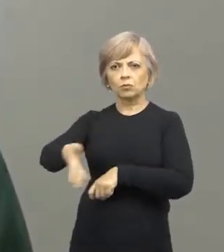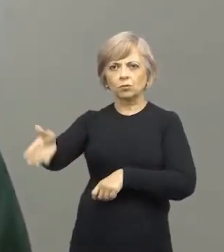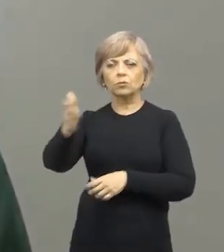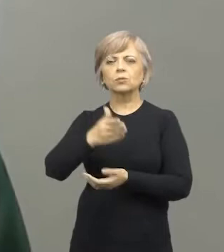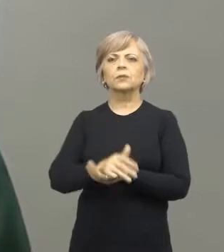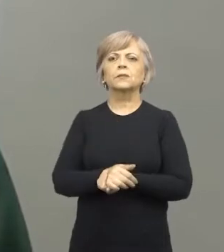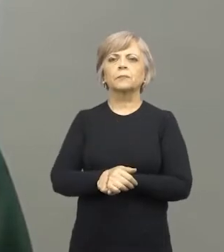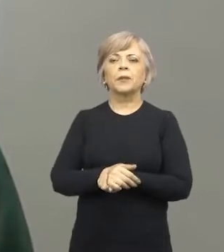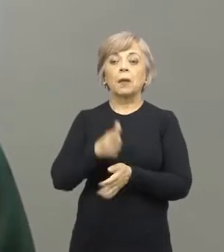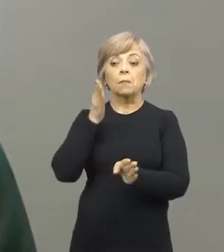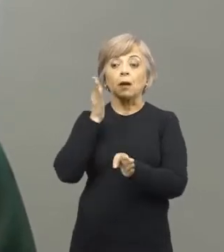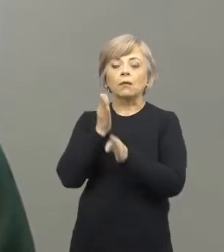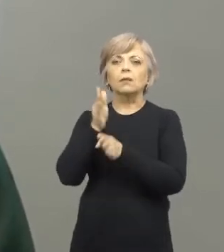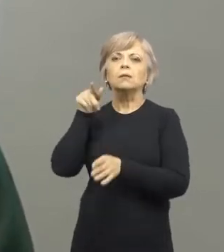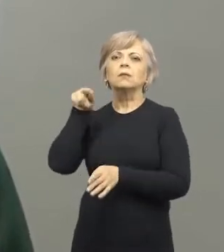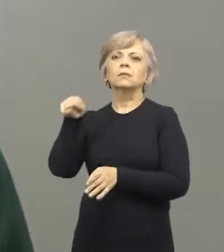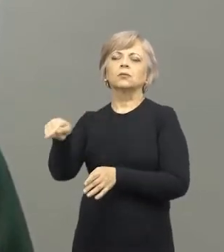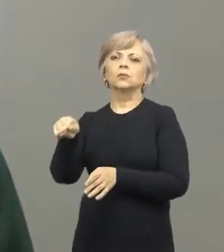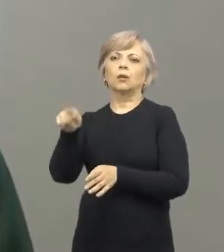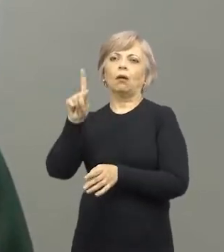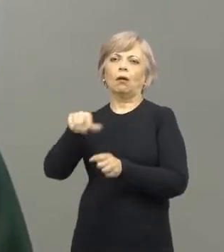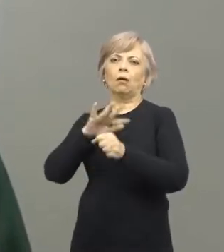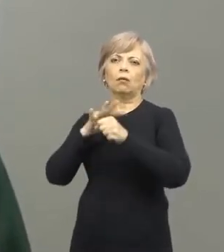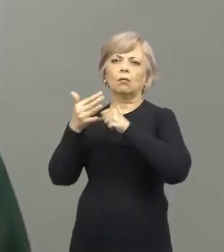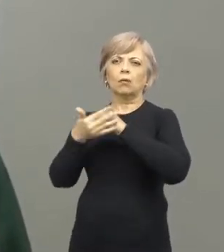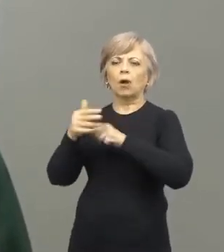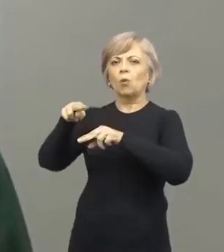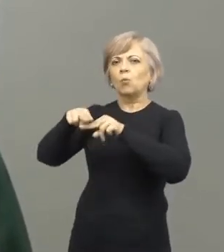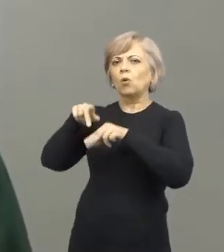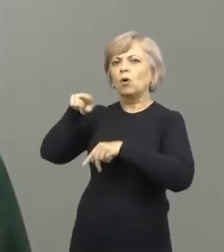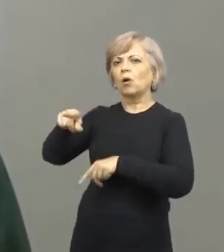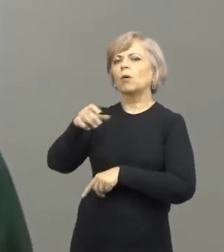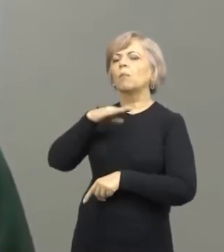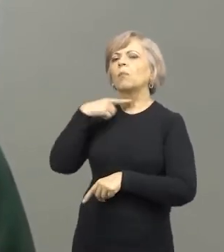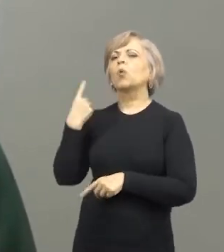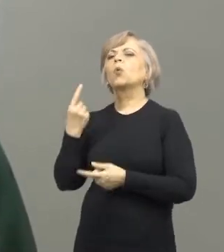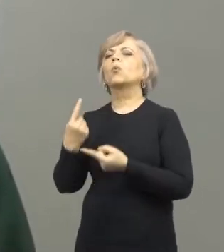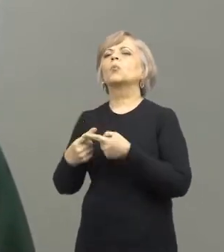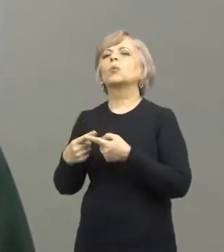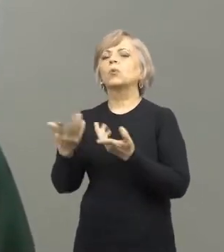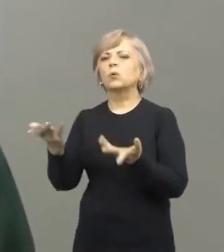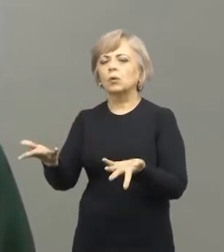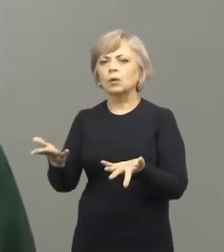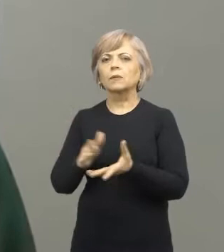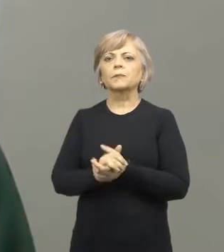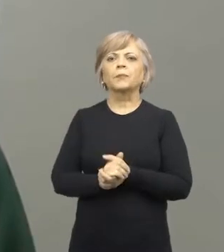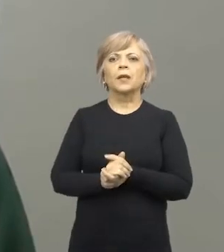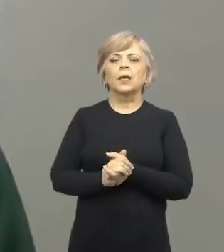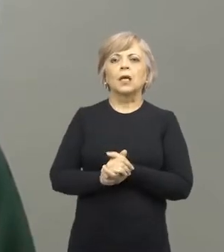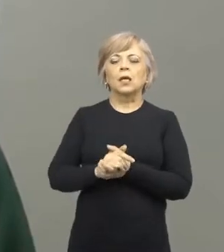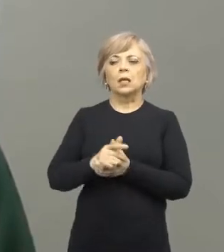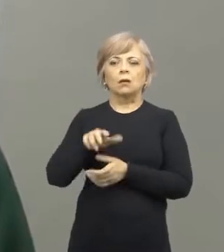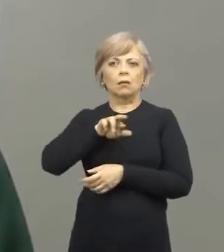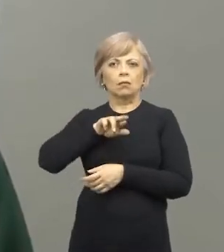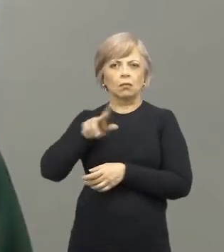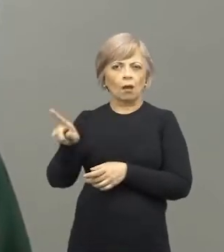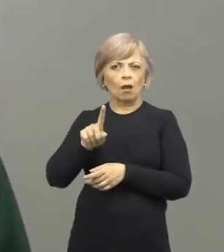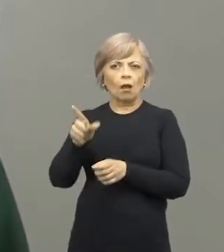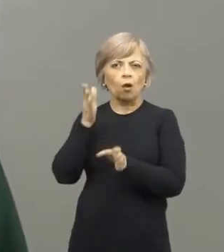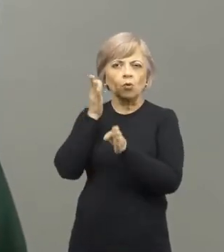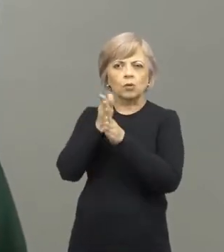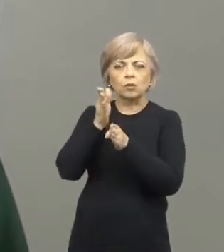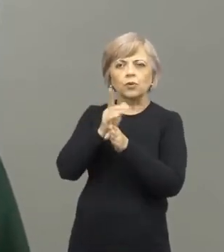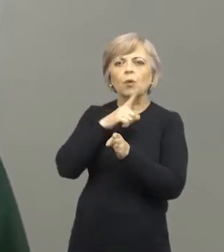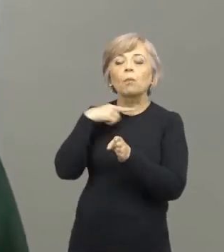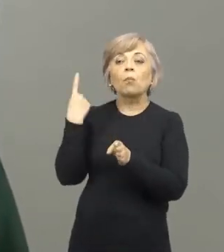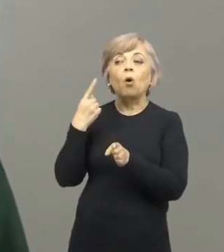a identificação das causas das mortes, ou então a não identificação do caso como